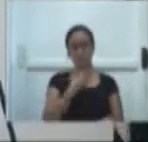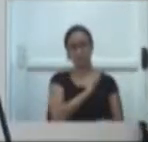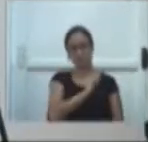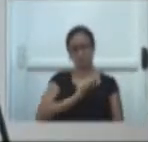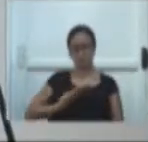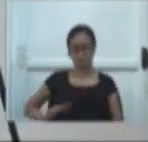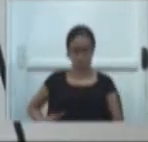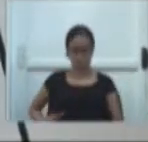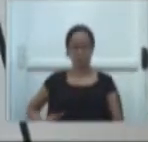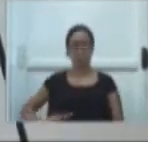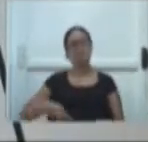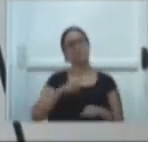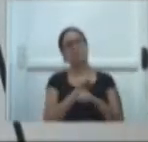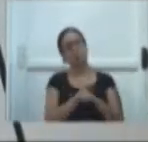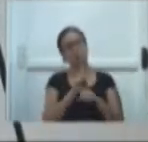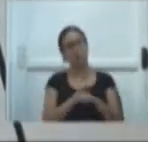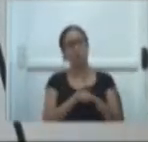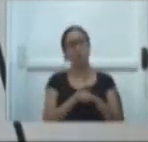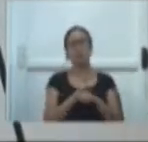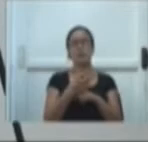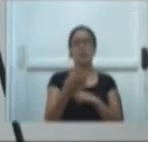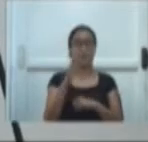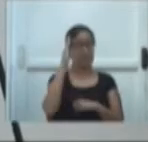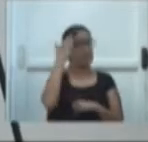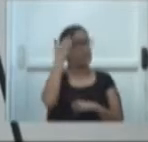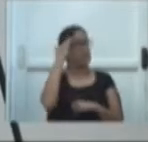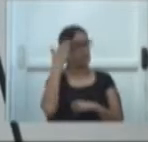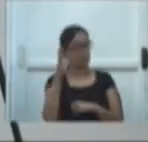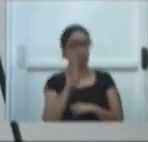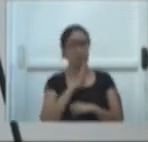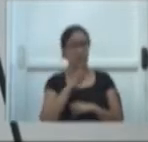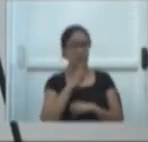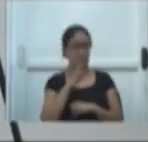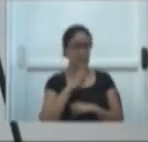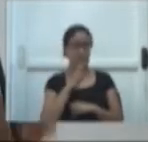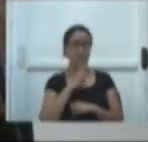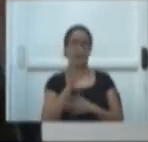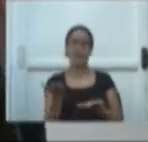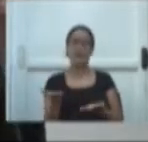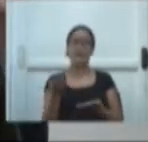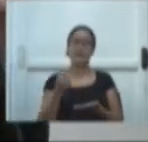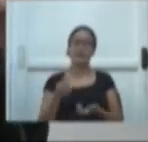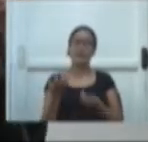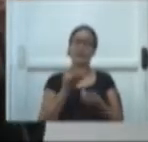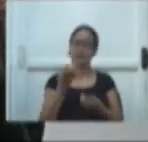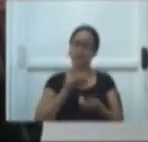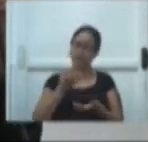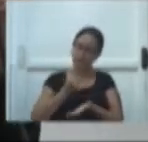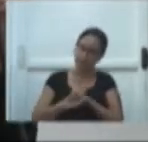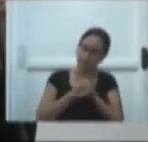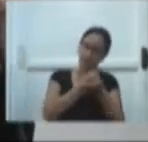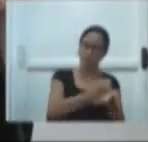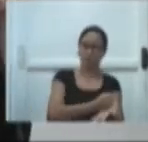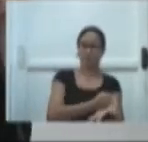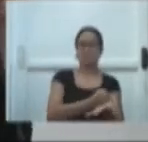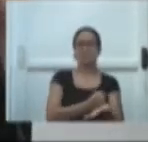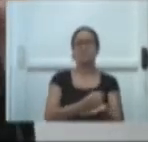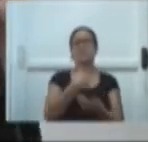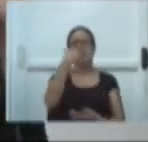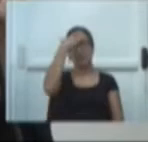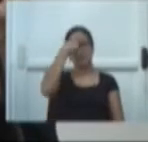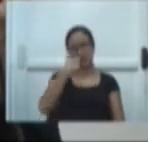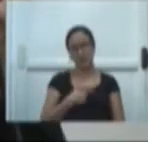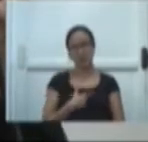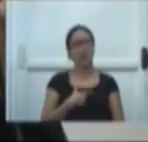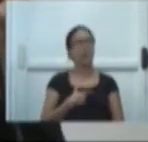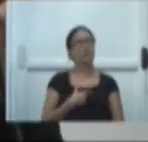tentando contribuir com essa crise que estamos vivendo na cidade. Eu também estou me